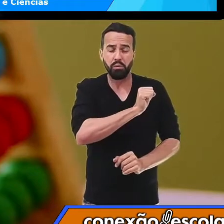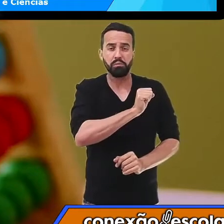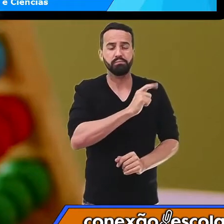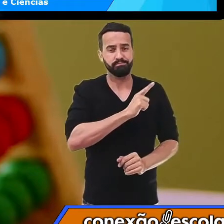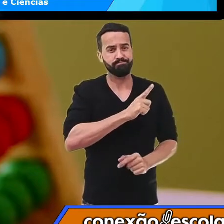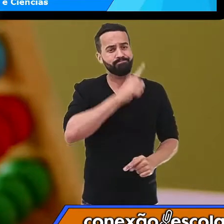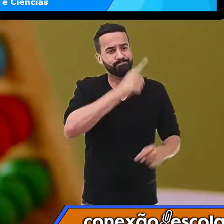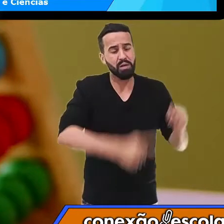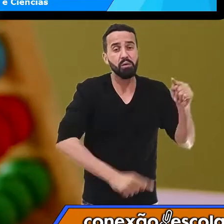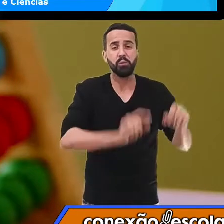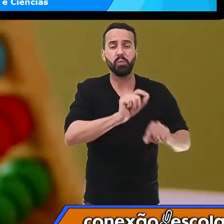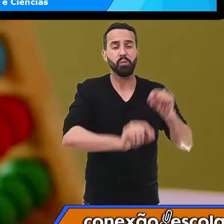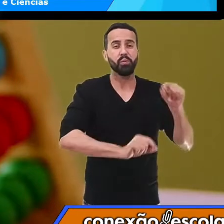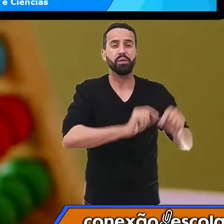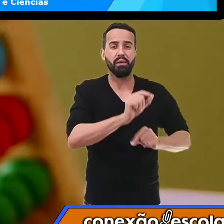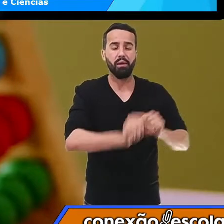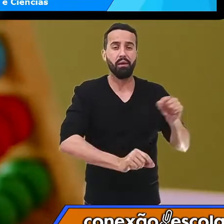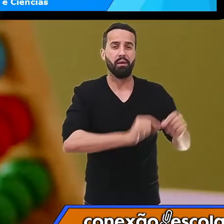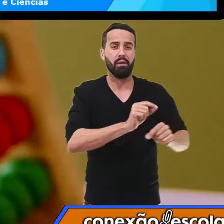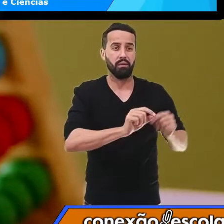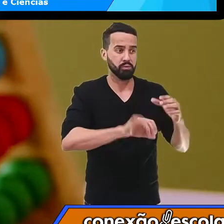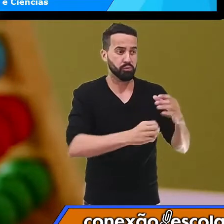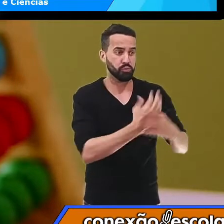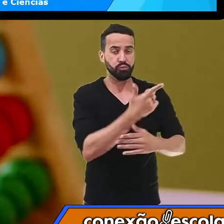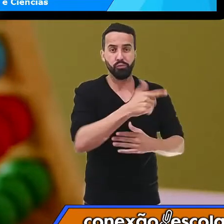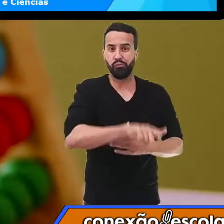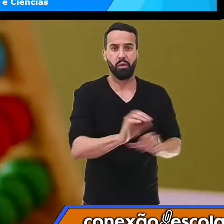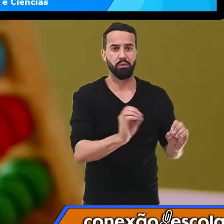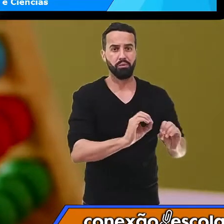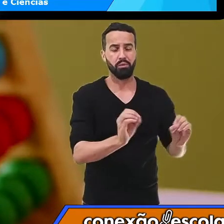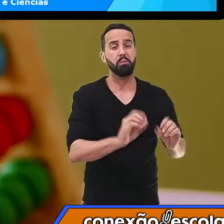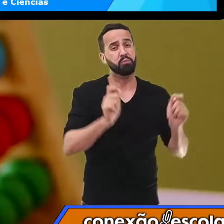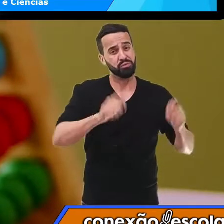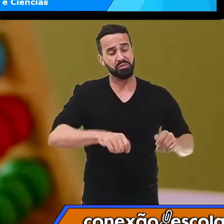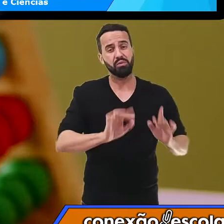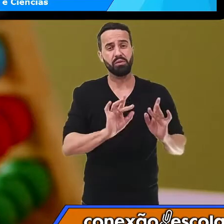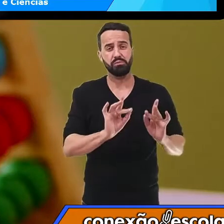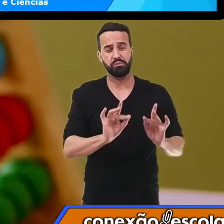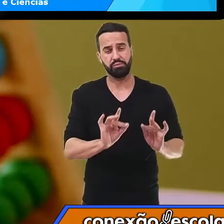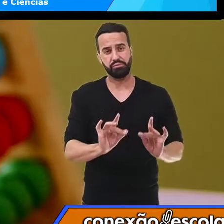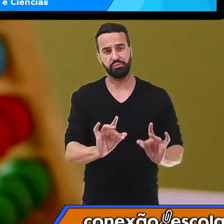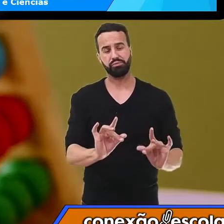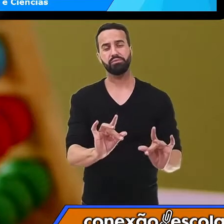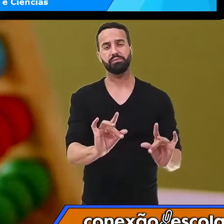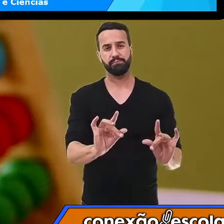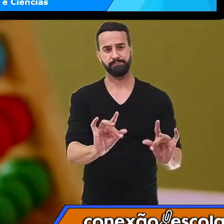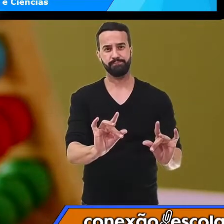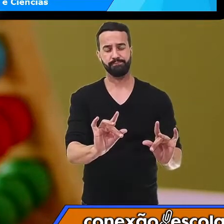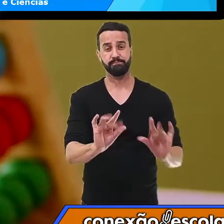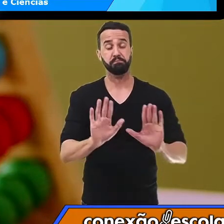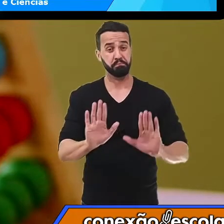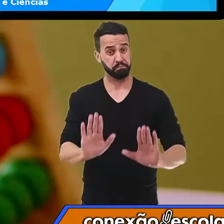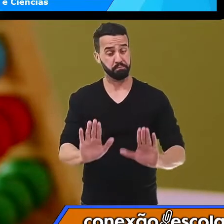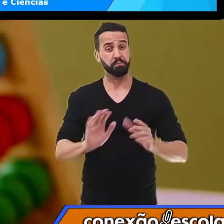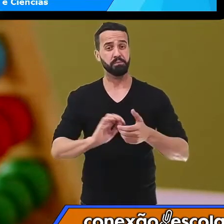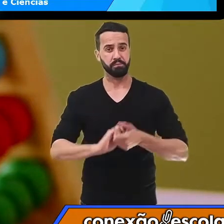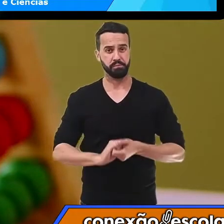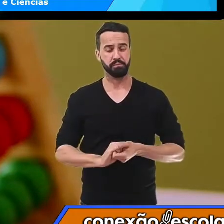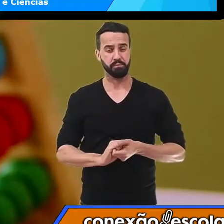renovação, eles tendem a serem esgotados também. Então, mesmo os